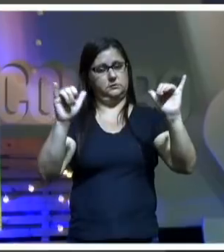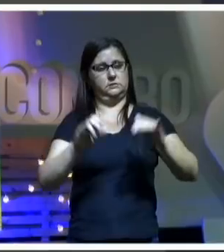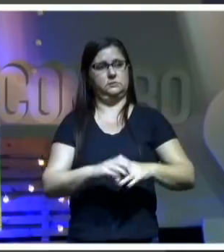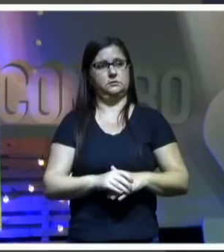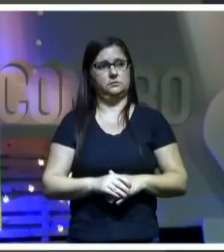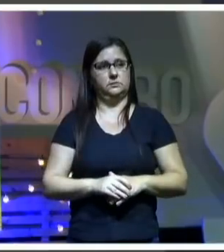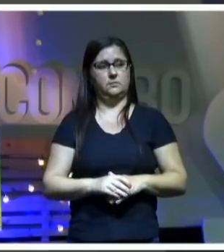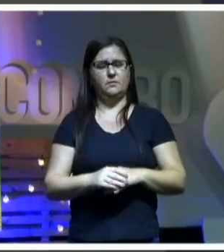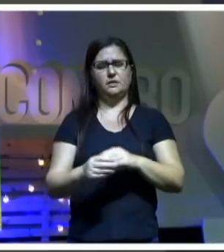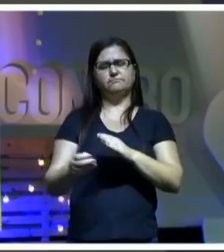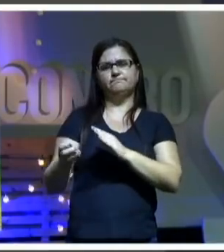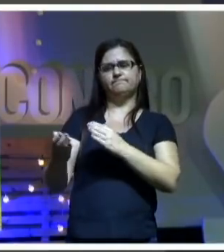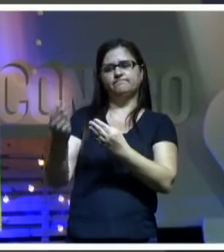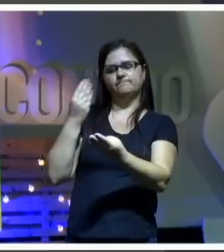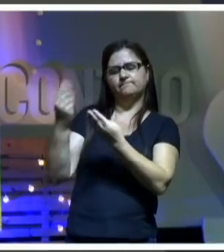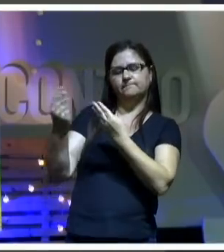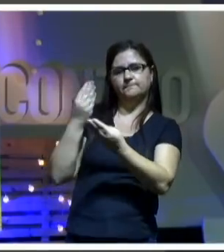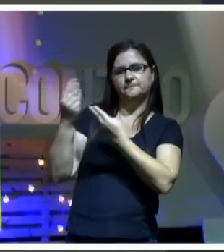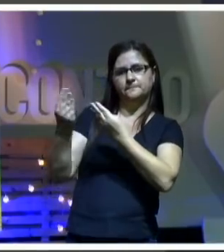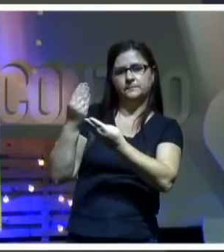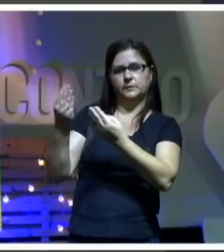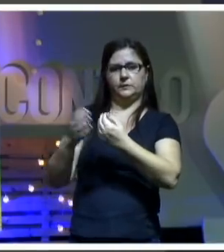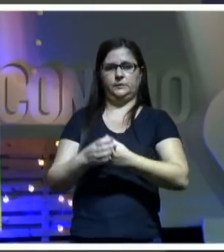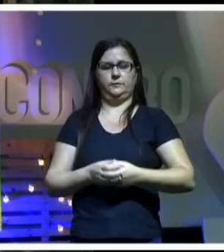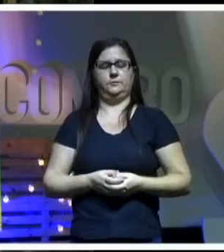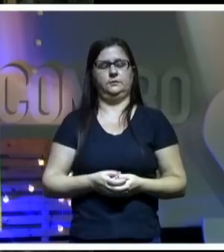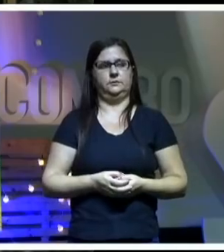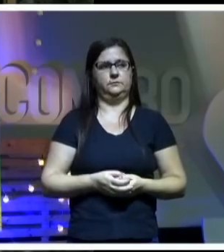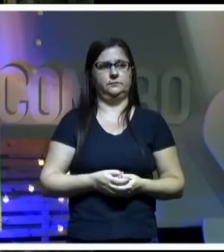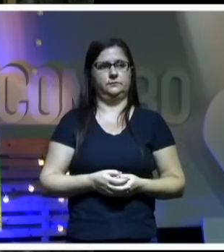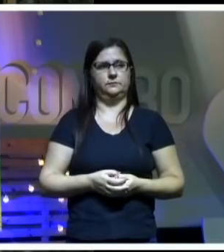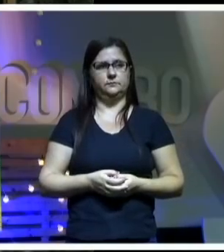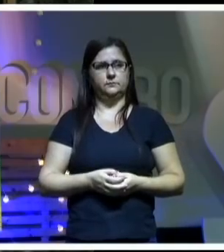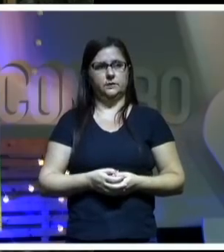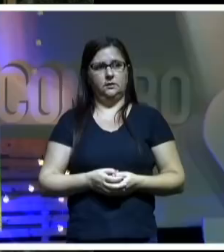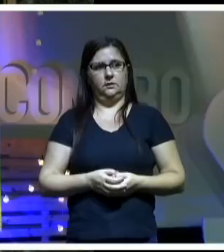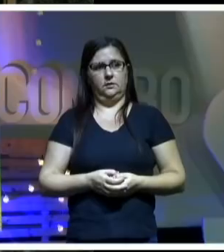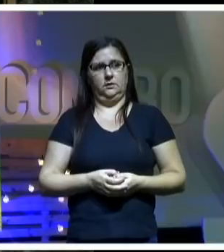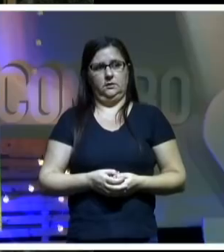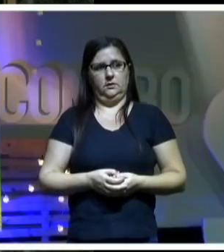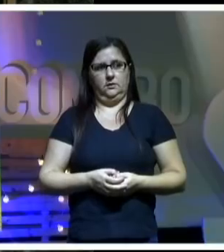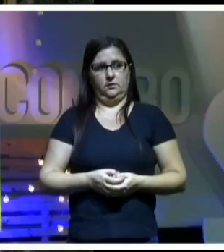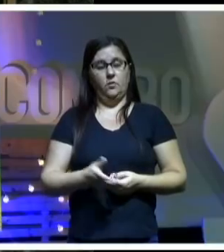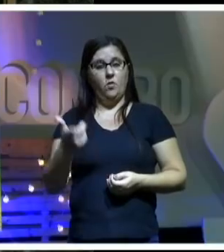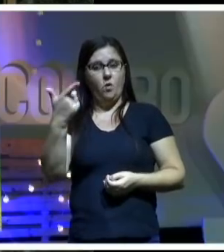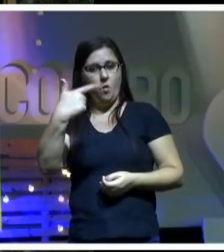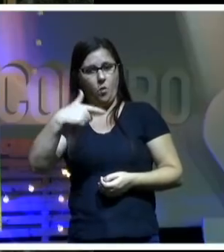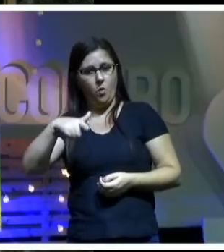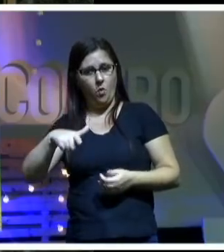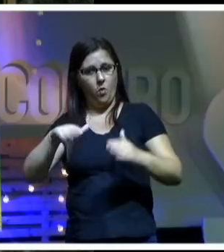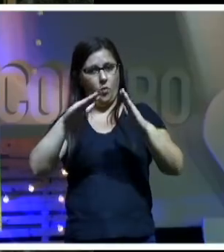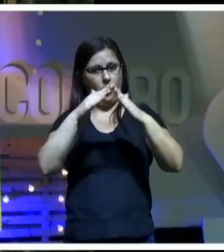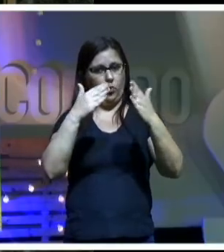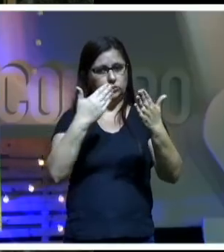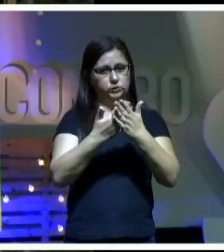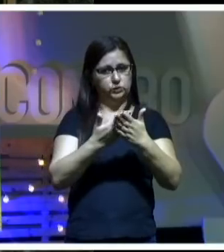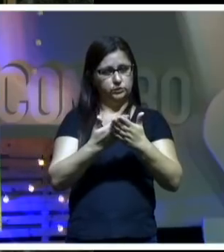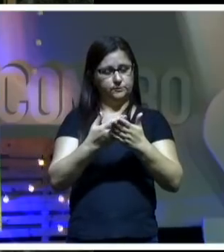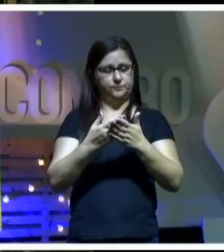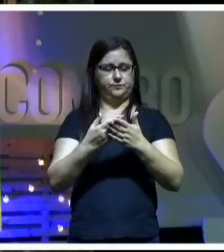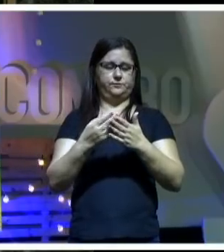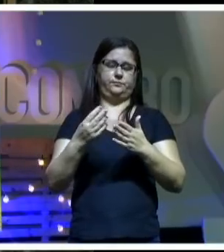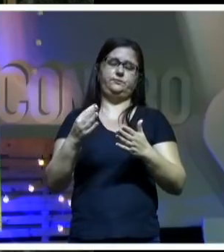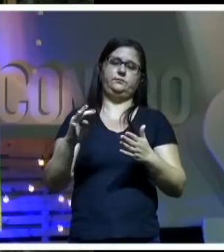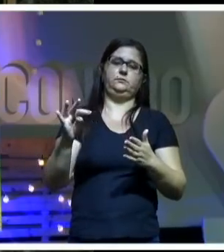contrasta ea gente poder pensar um pouco sobre isso é uma notícia envolvendo outro seminário teológico dos estados unidos na